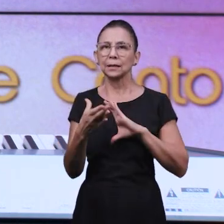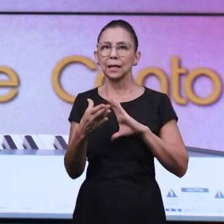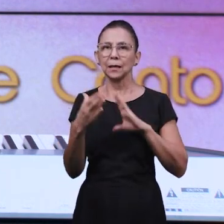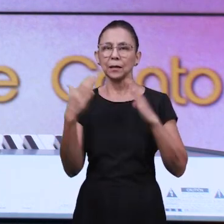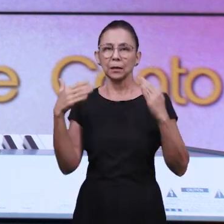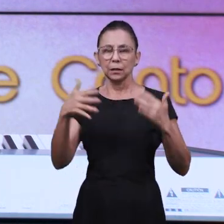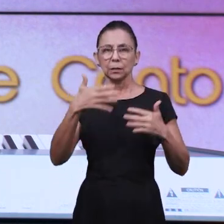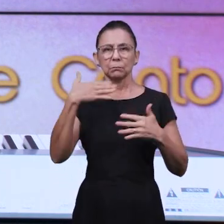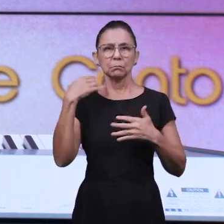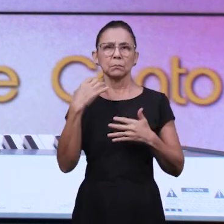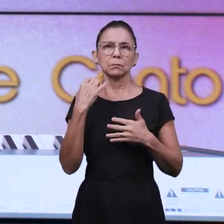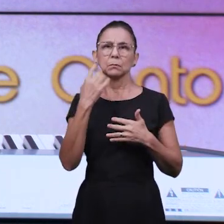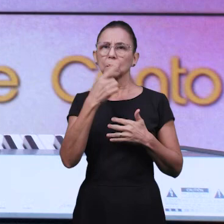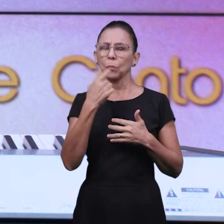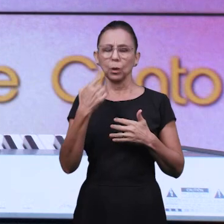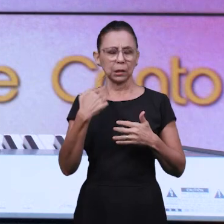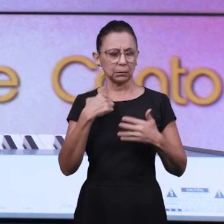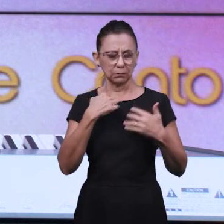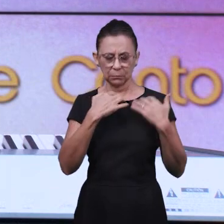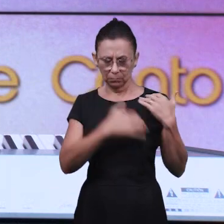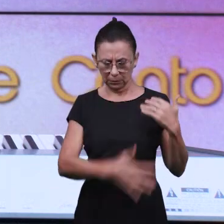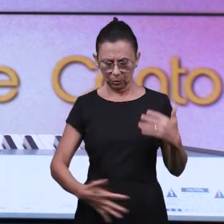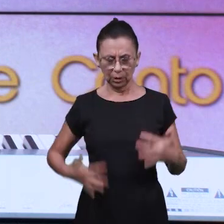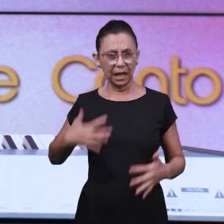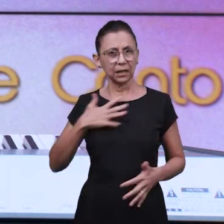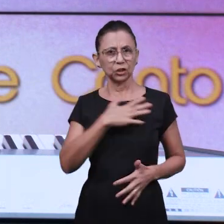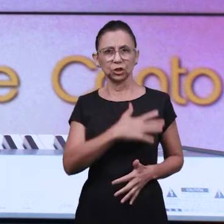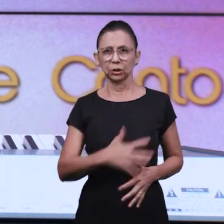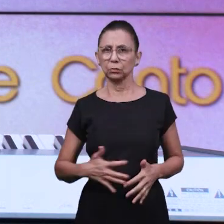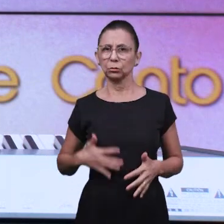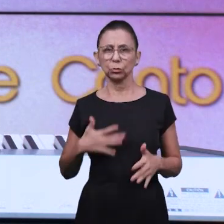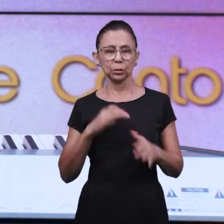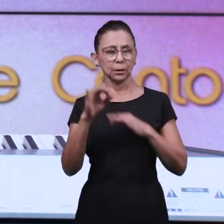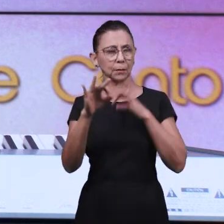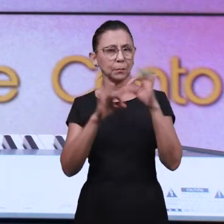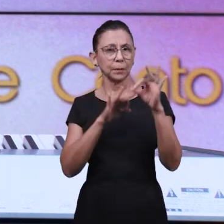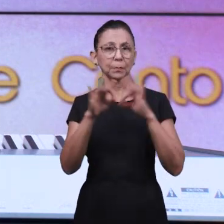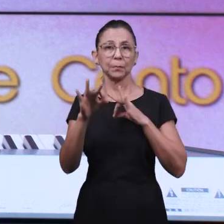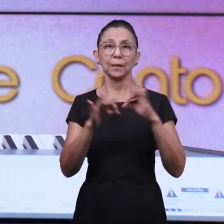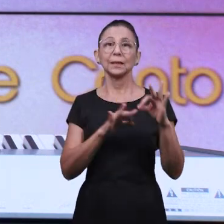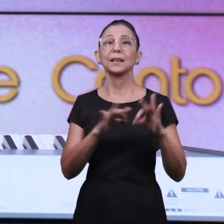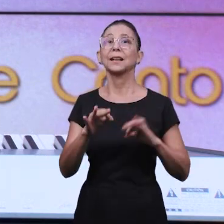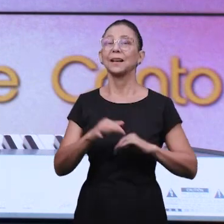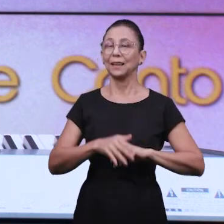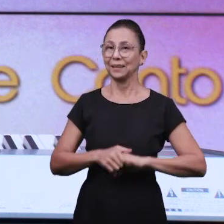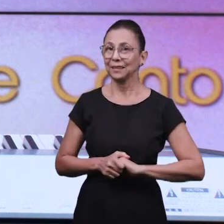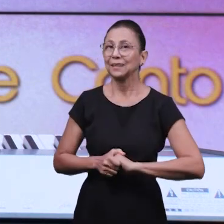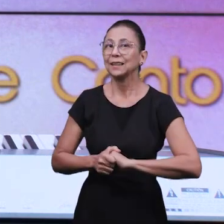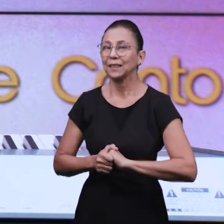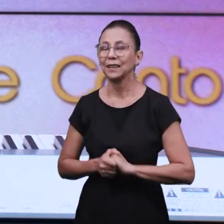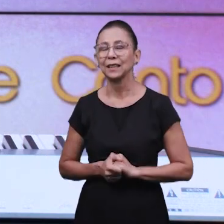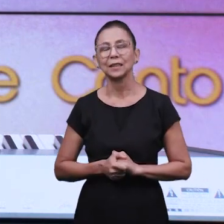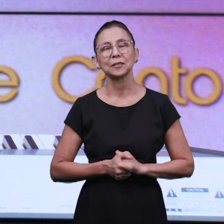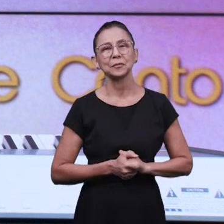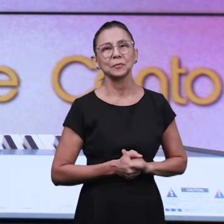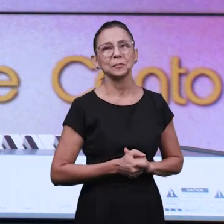preparada para iniciar o som da sua voz, iniciar a articulação do texto que você